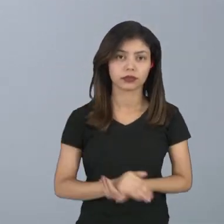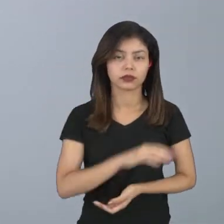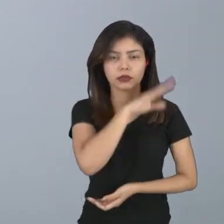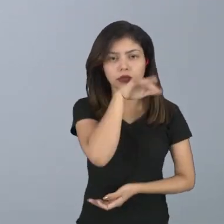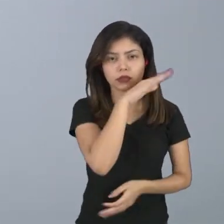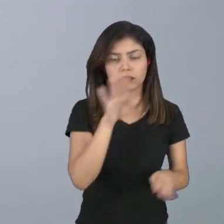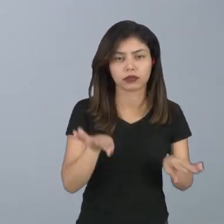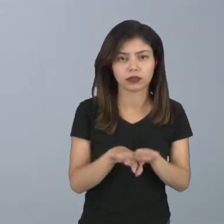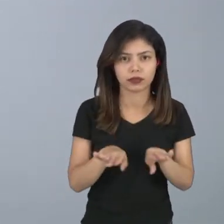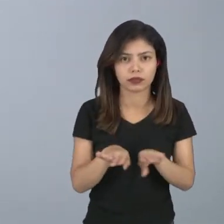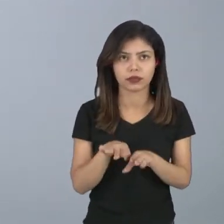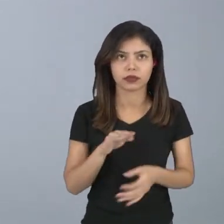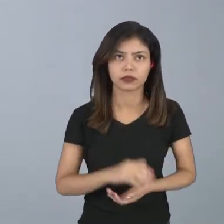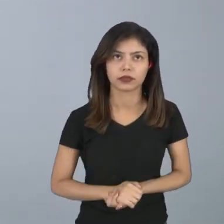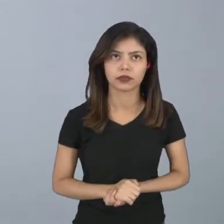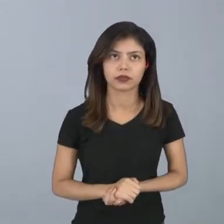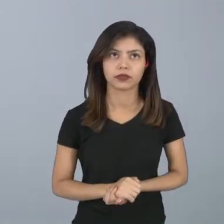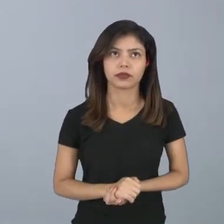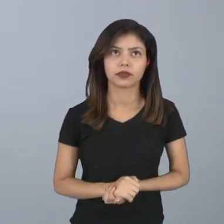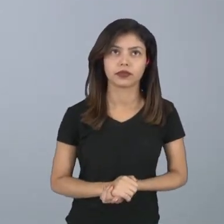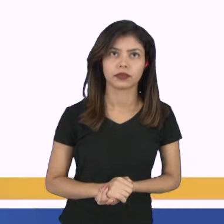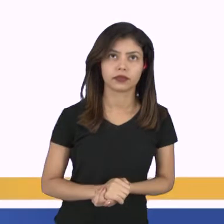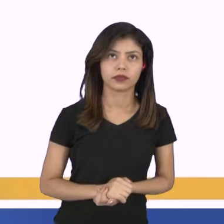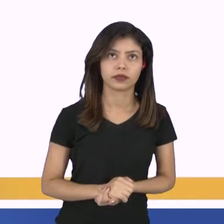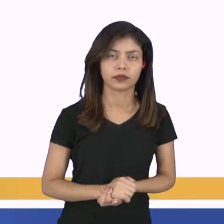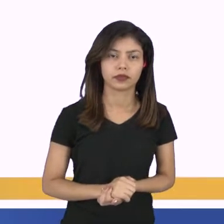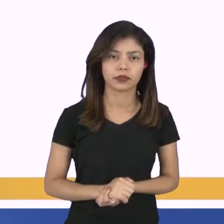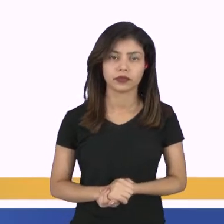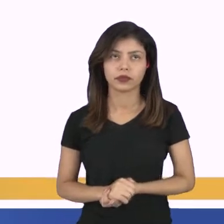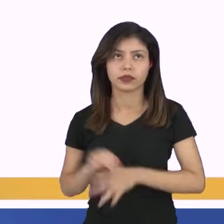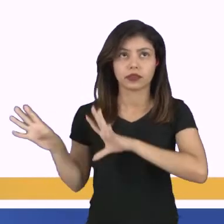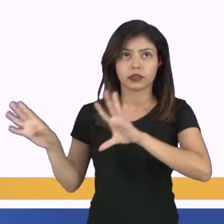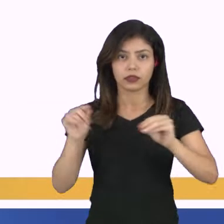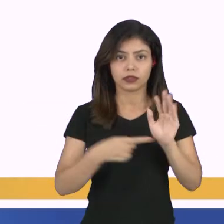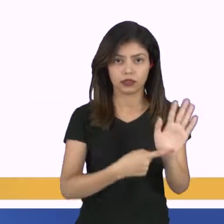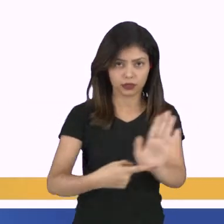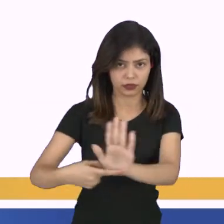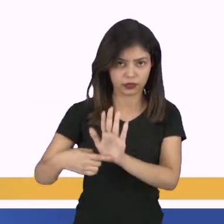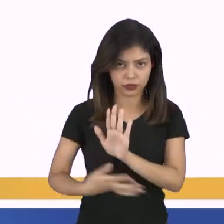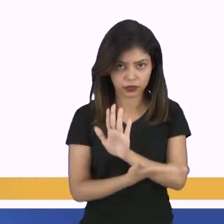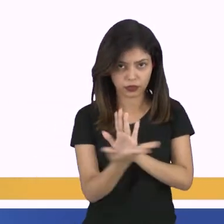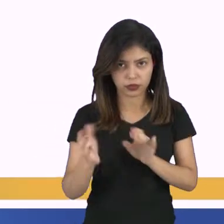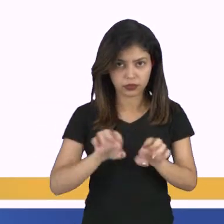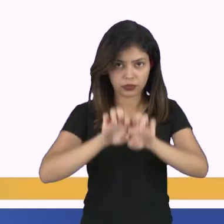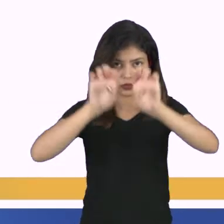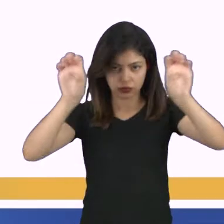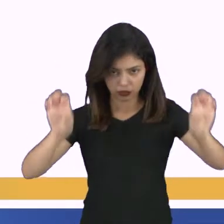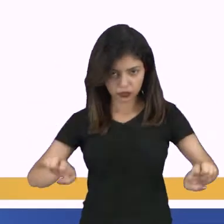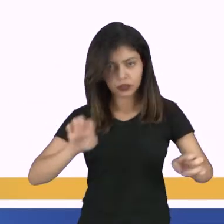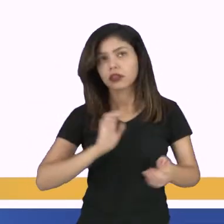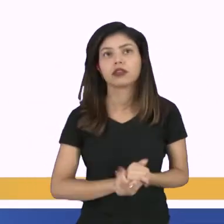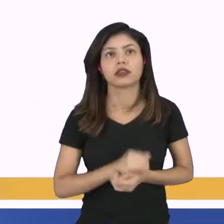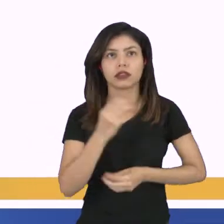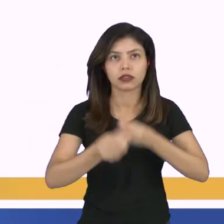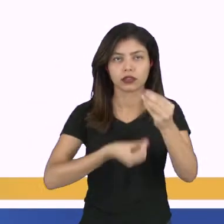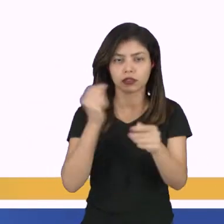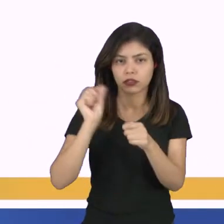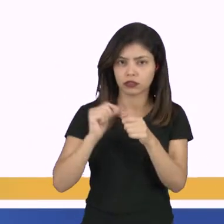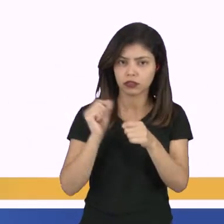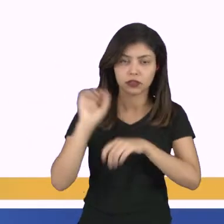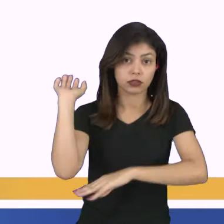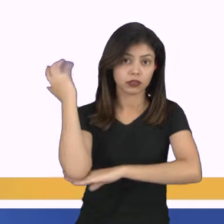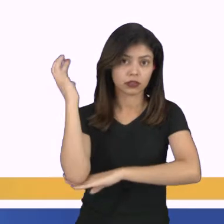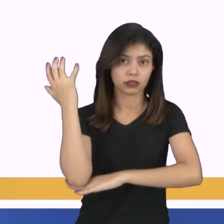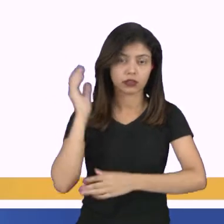também. Certo? E aí eu trago aqui para vocês um esquema de como é feito a produção de uma planta